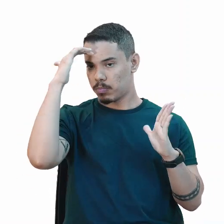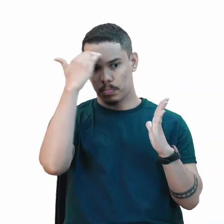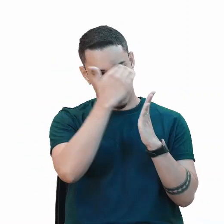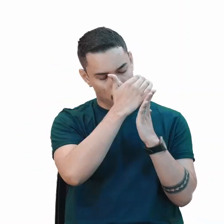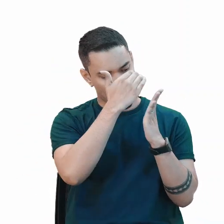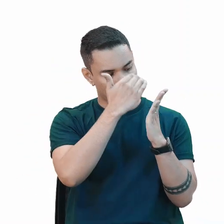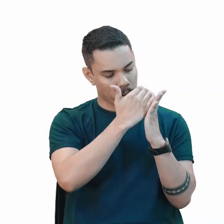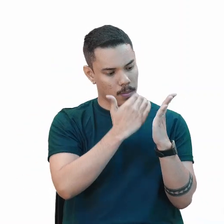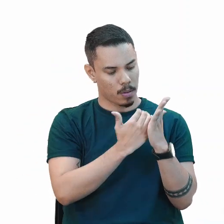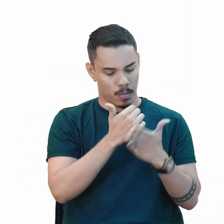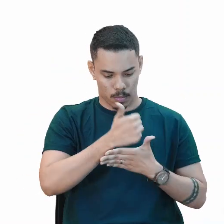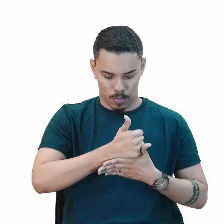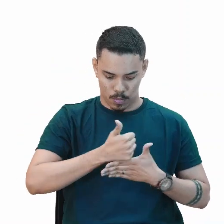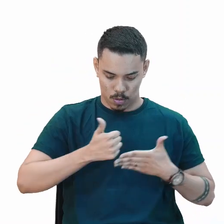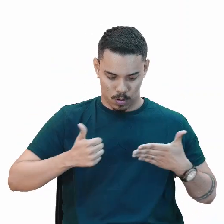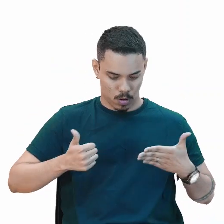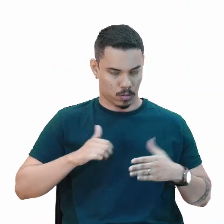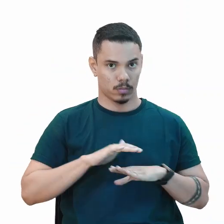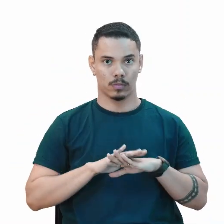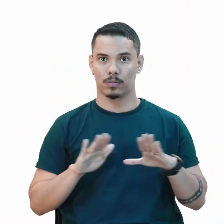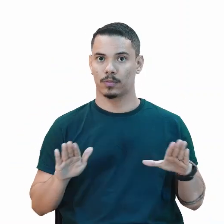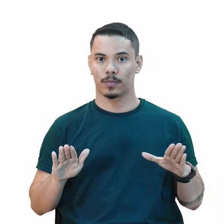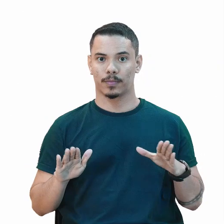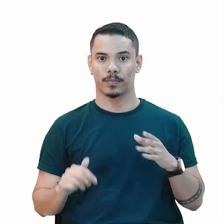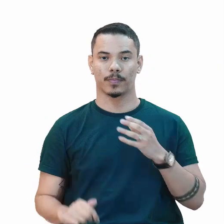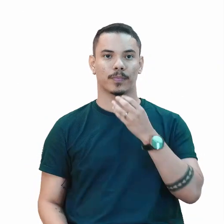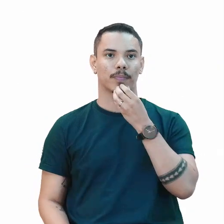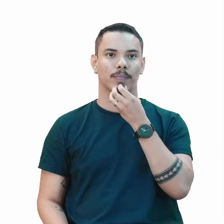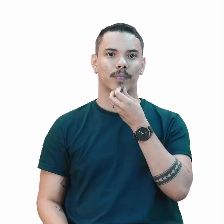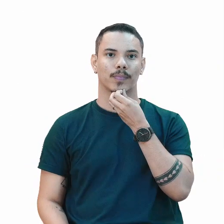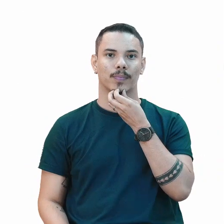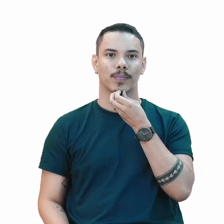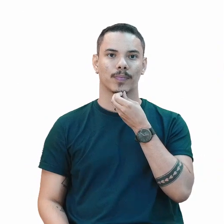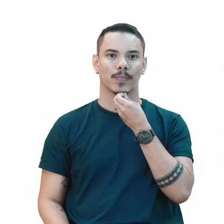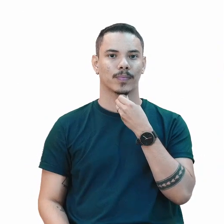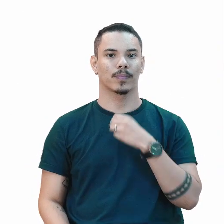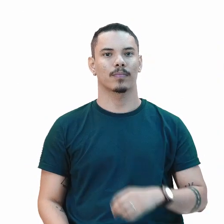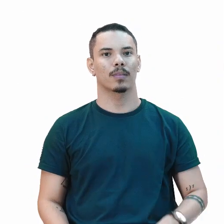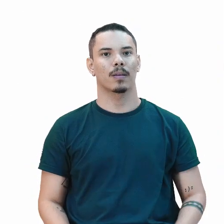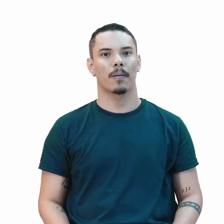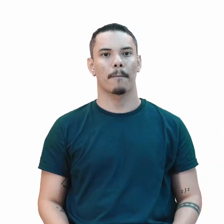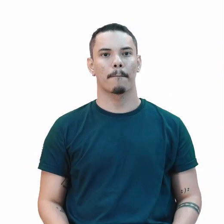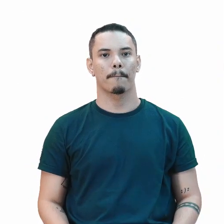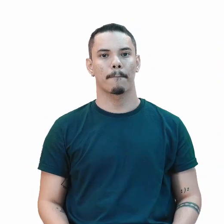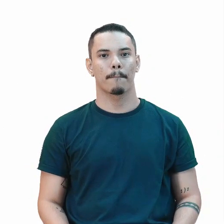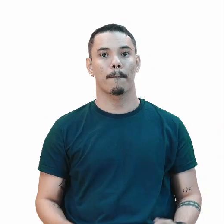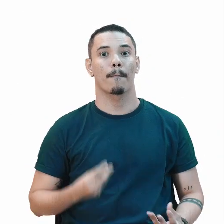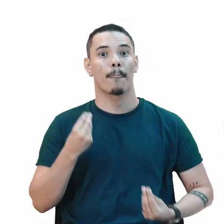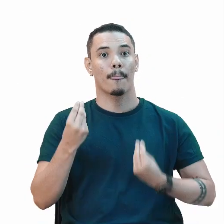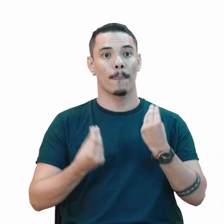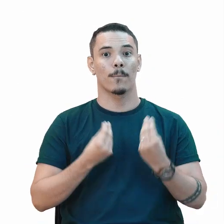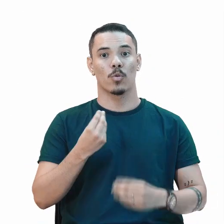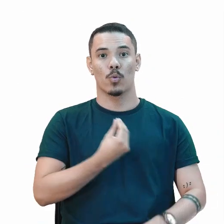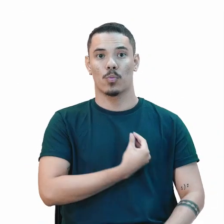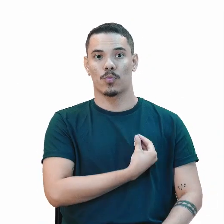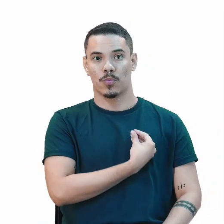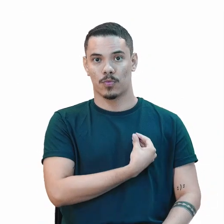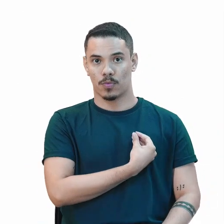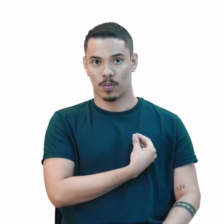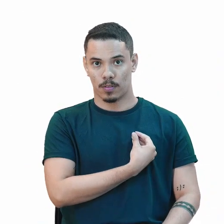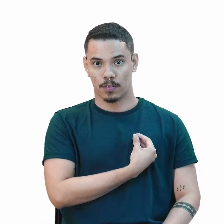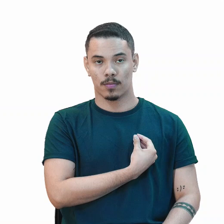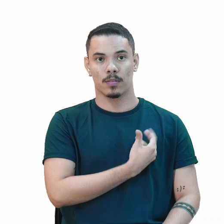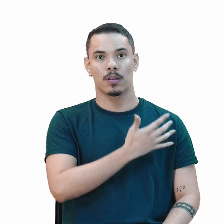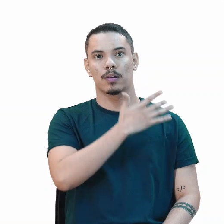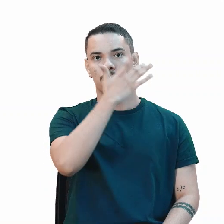moralmente corretos. E aí? Como viviam aqueles que faziam parte da